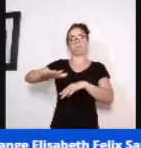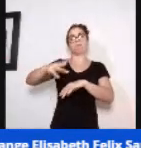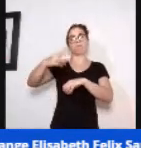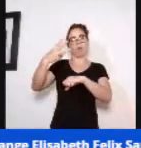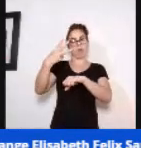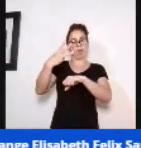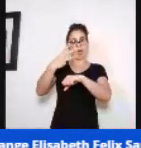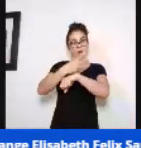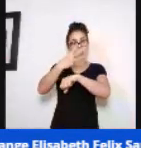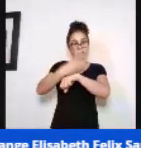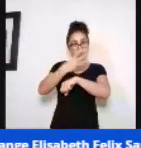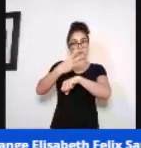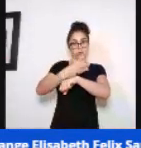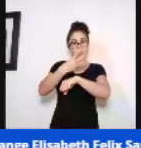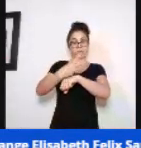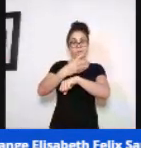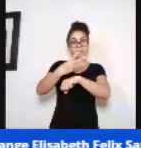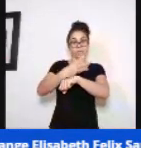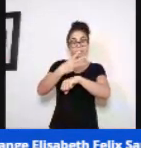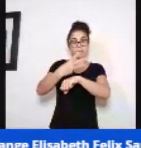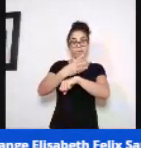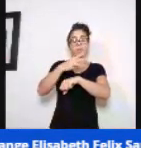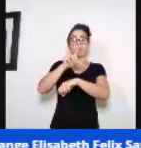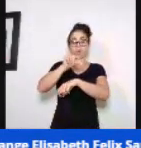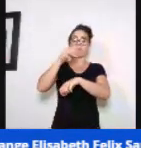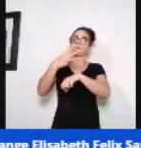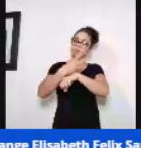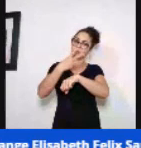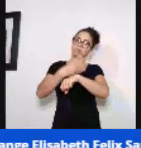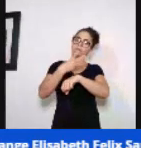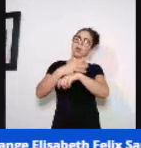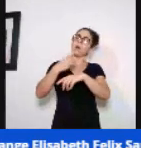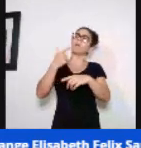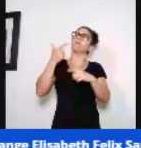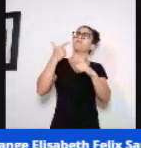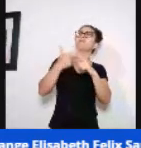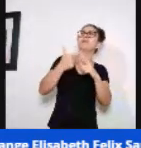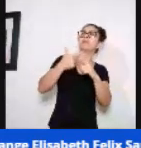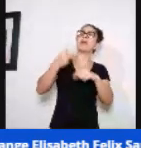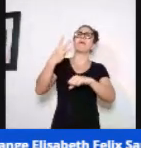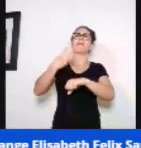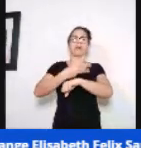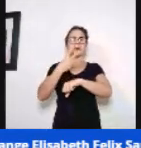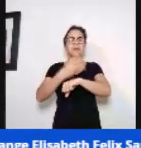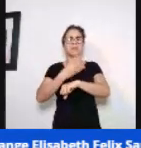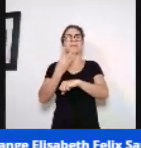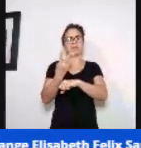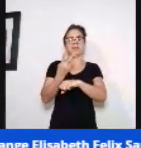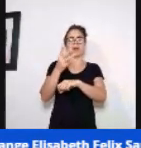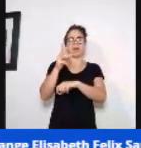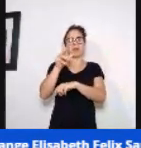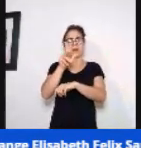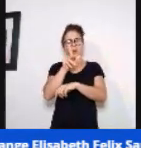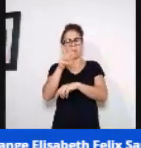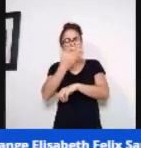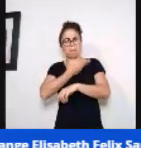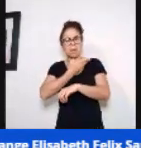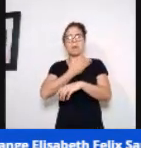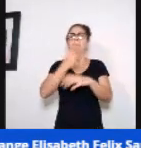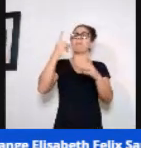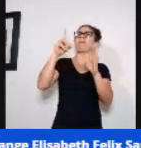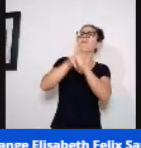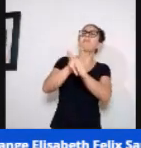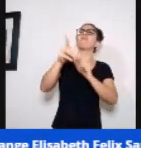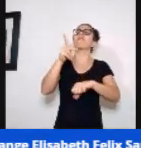até questionados, alguns colegas questionaram por quê? A viabilidade de outros recursos que favoreceriam a prática docente.